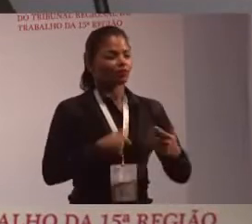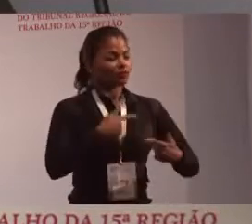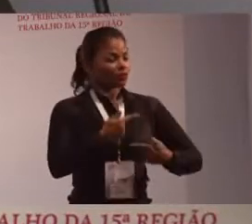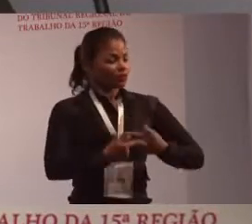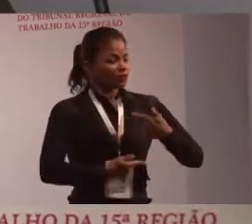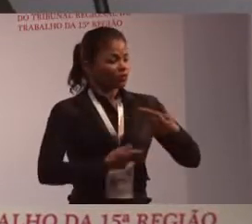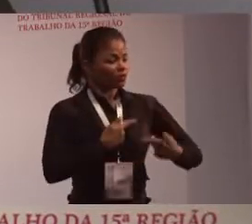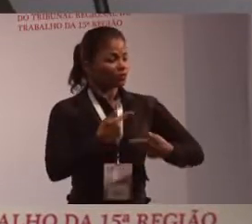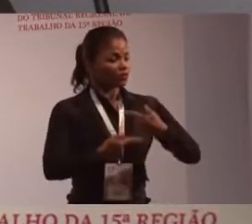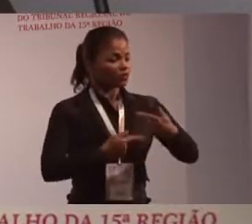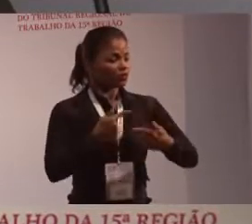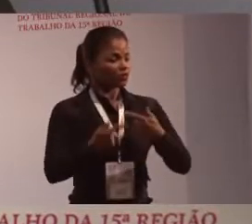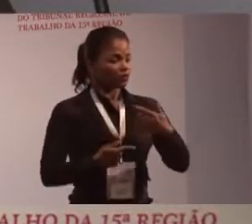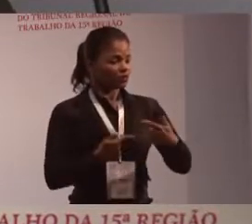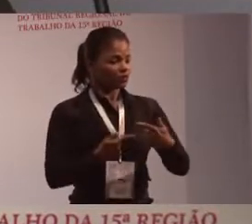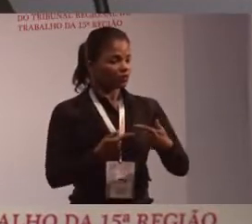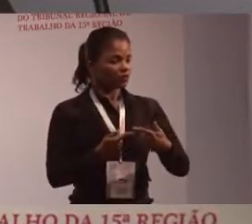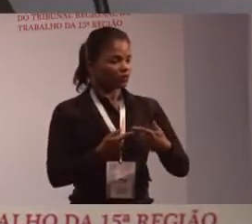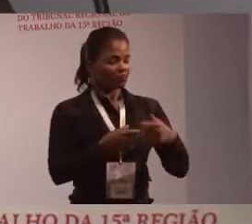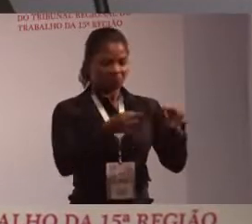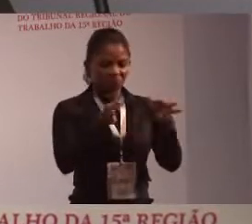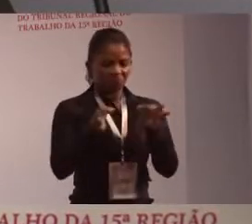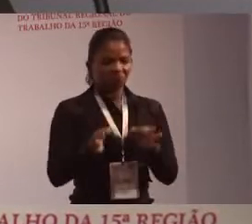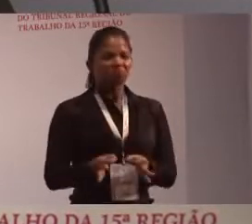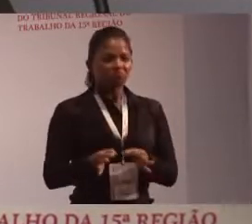geração que eles chamam assim, a geração do imperfeito,